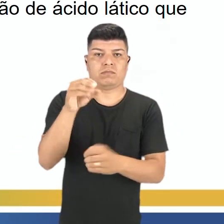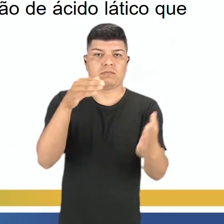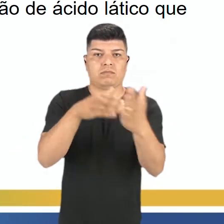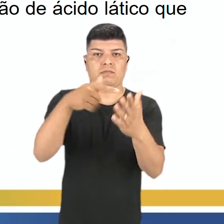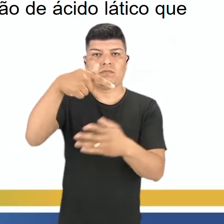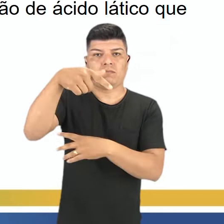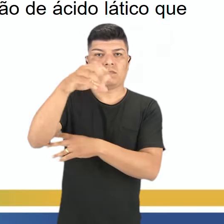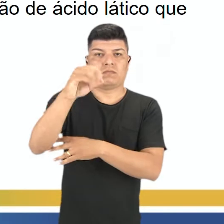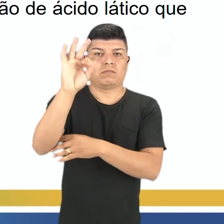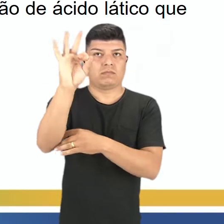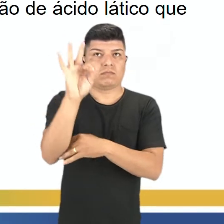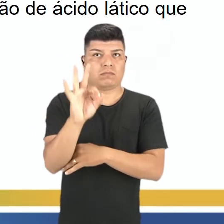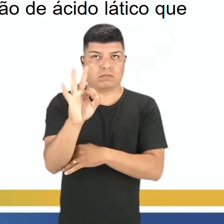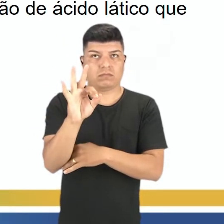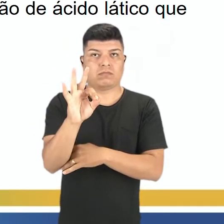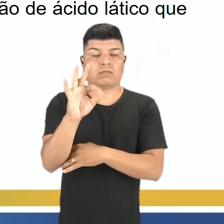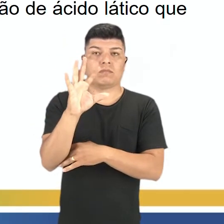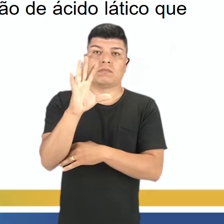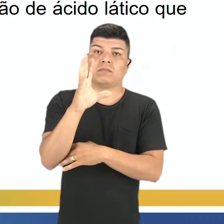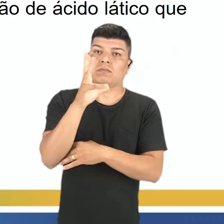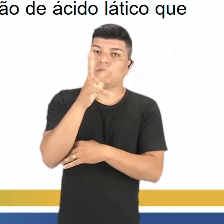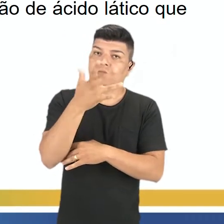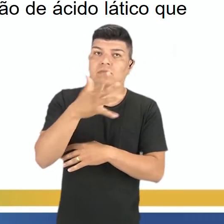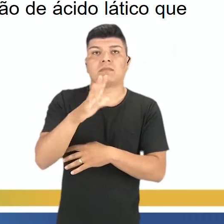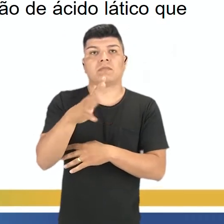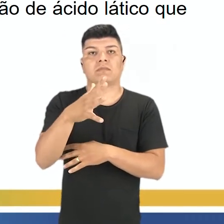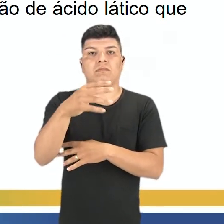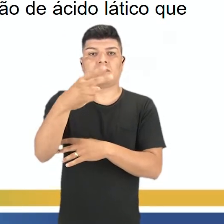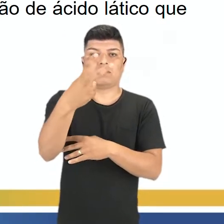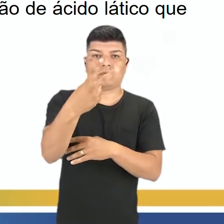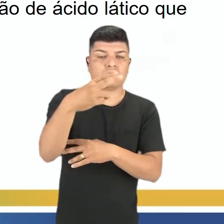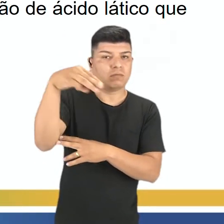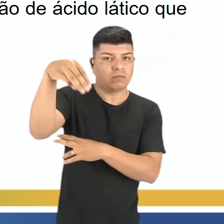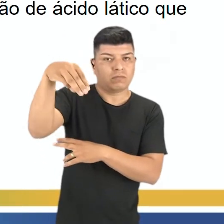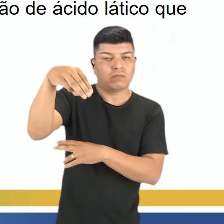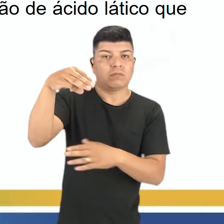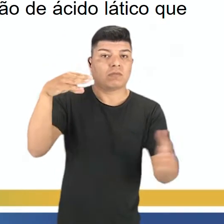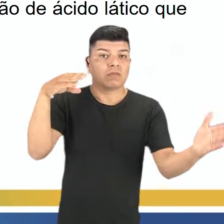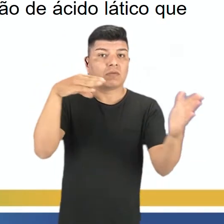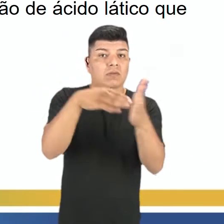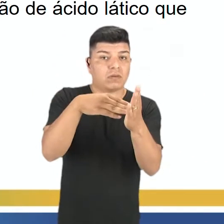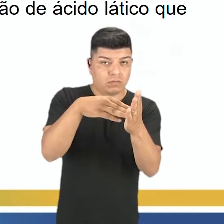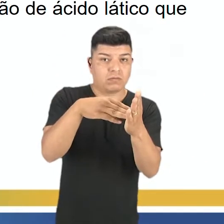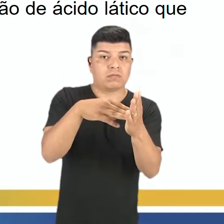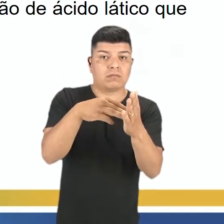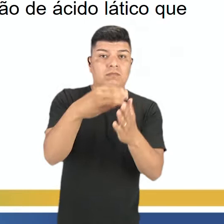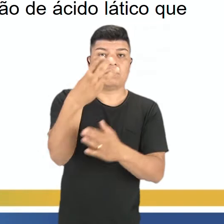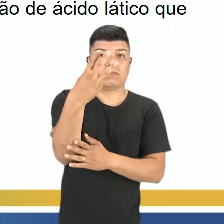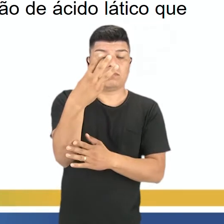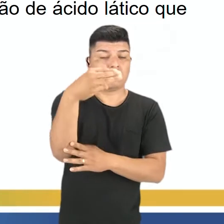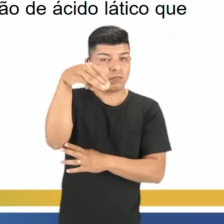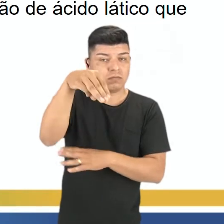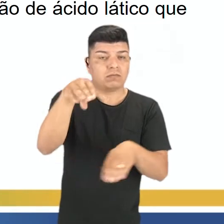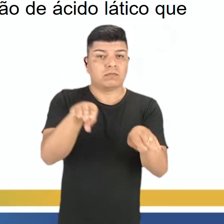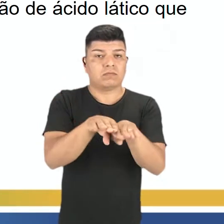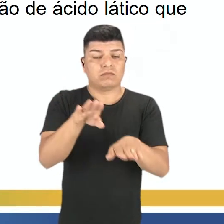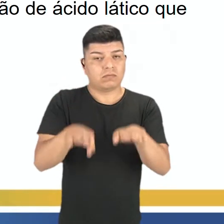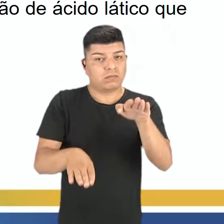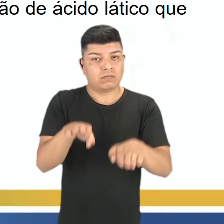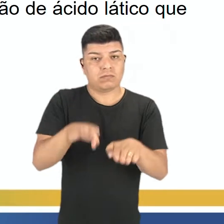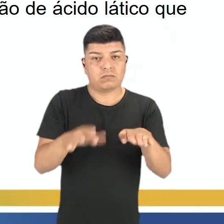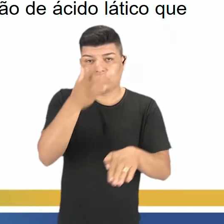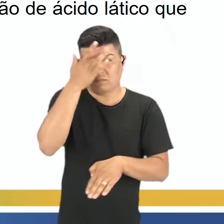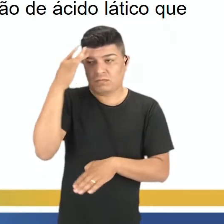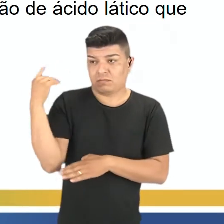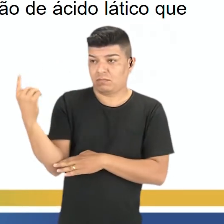intensidade, mas a sua duração é de até 2 minutos, podendo chegar até 3 minutos, dependendo do tamanho do indivíduo, da